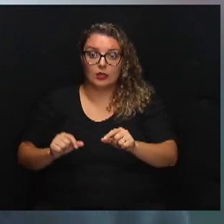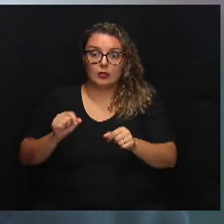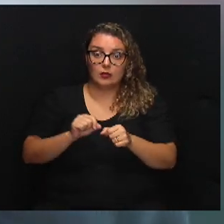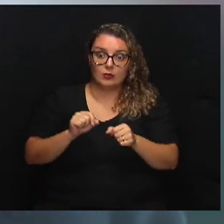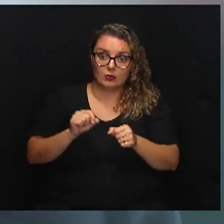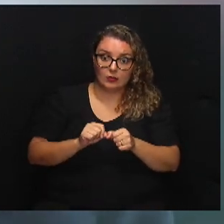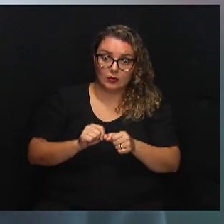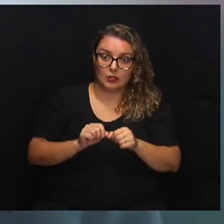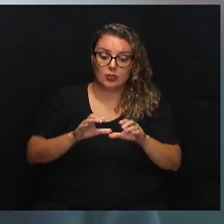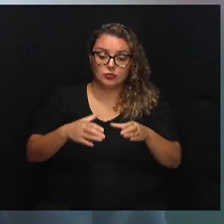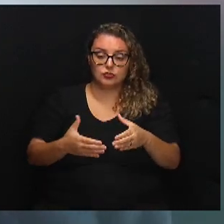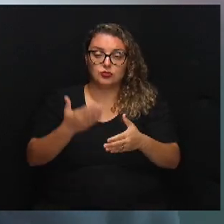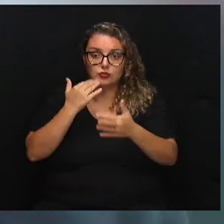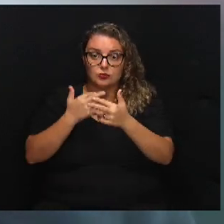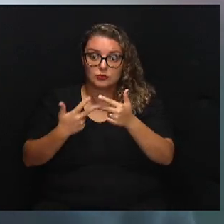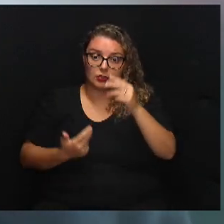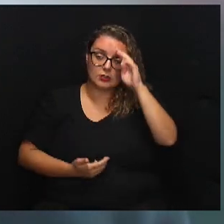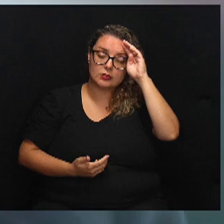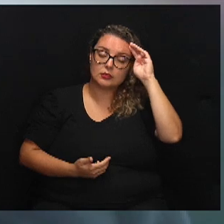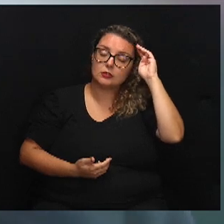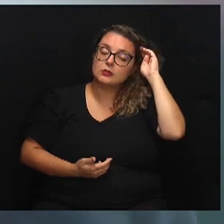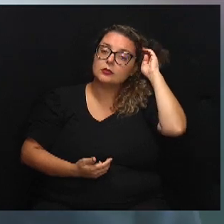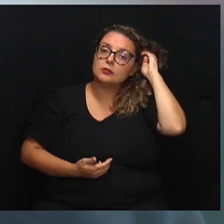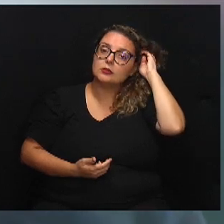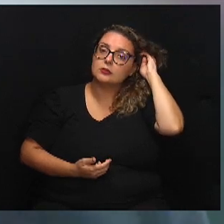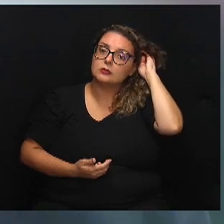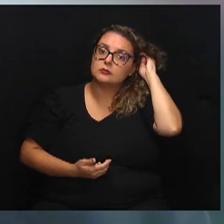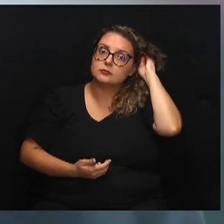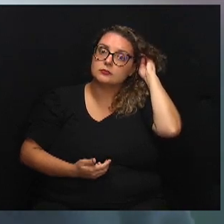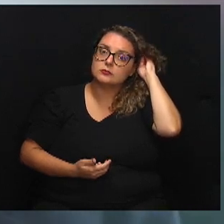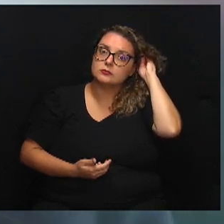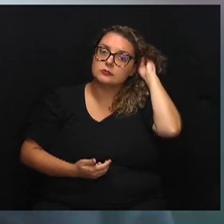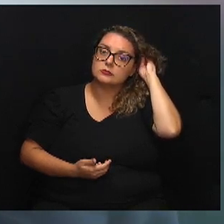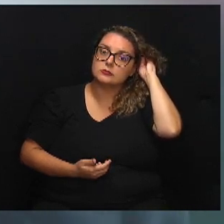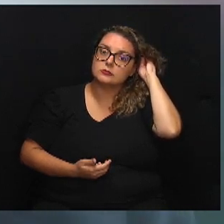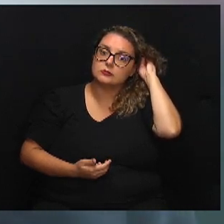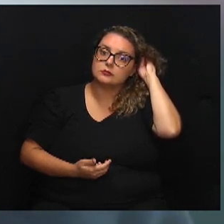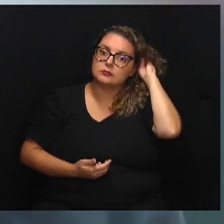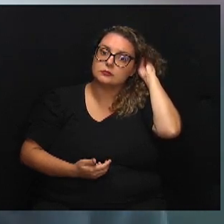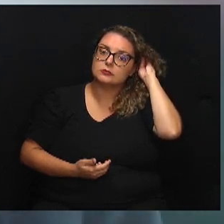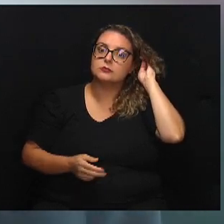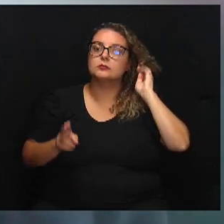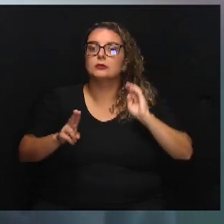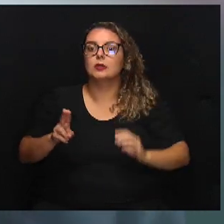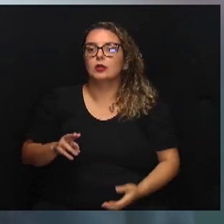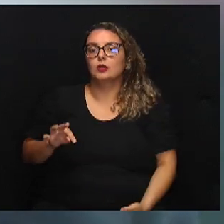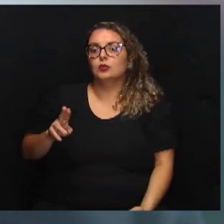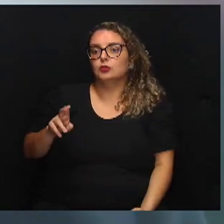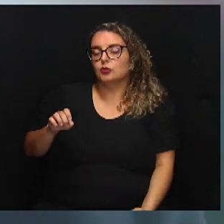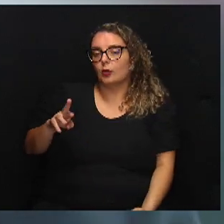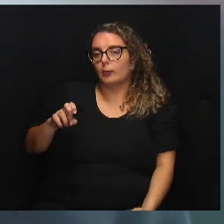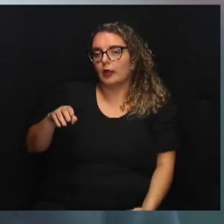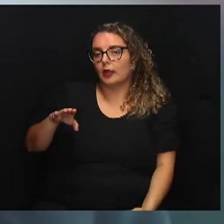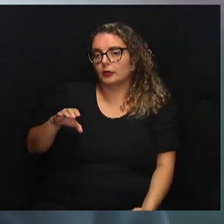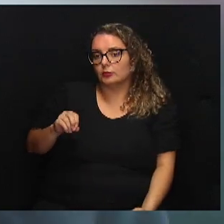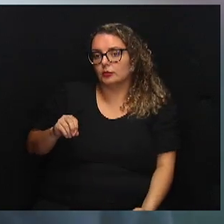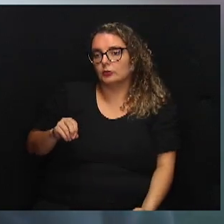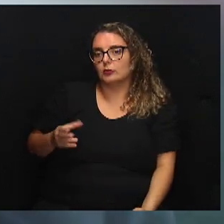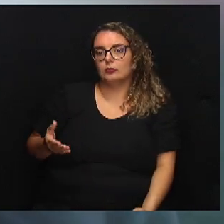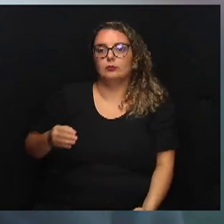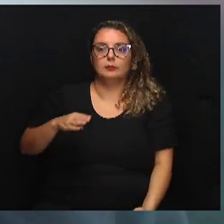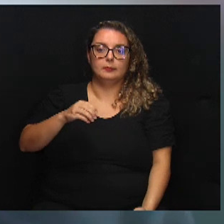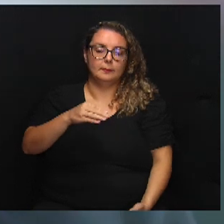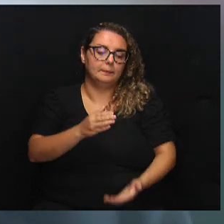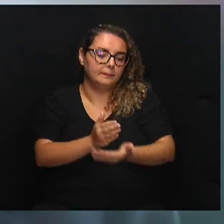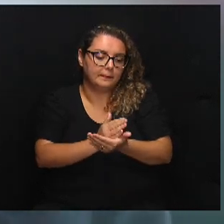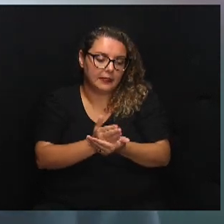de grupos alimentares. Então, por exemplo, é utilizada um tubérculo, uma mandioquinha, é utilizada uma batata,